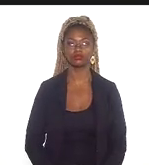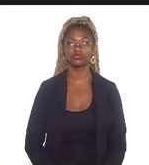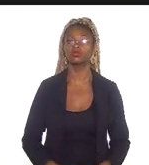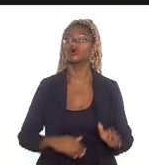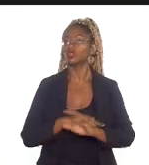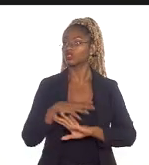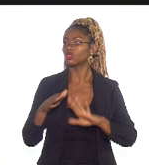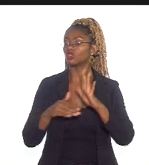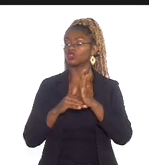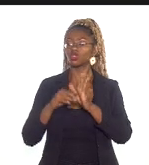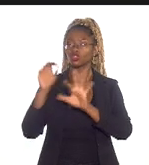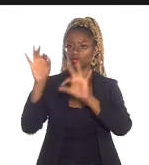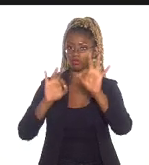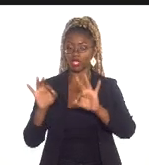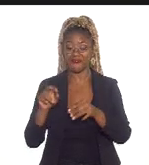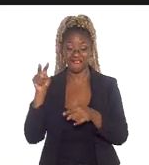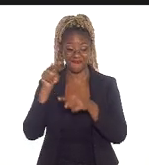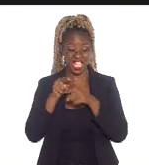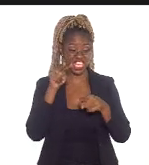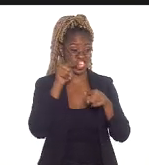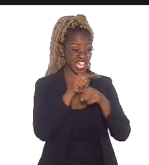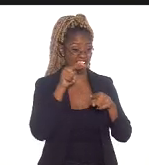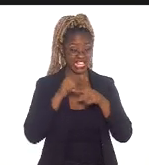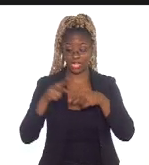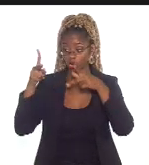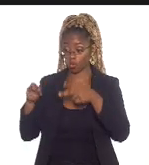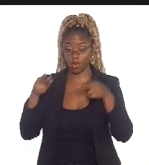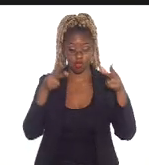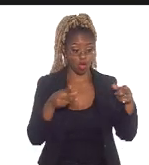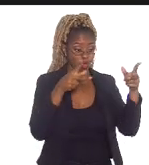projetos são fiscalizados igualmente. Não há